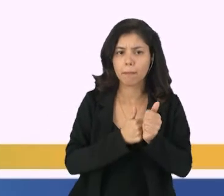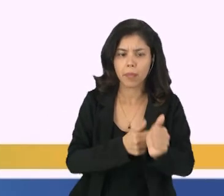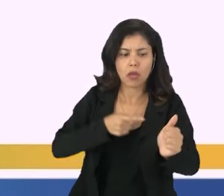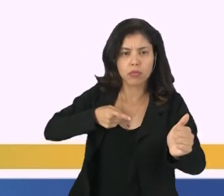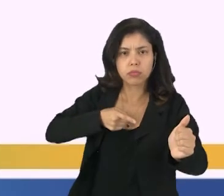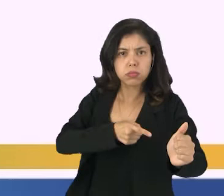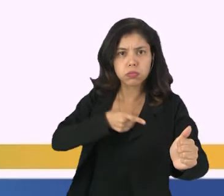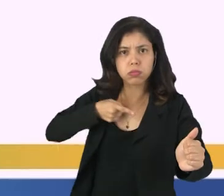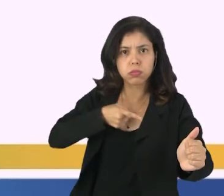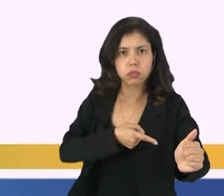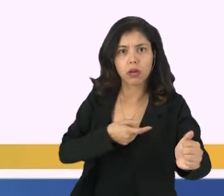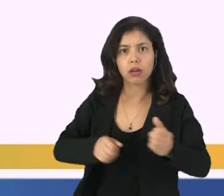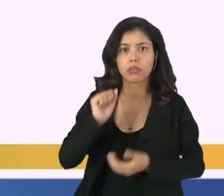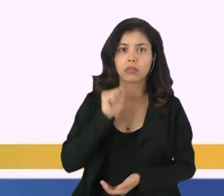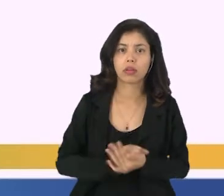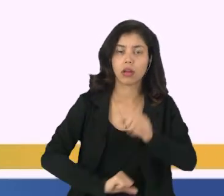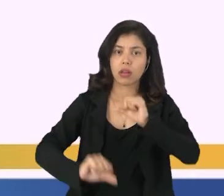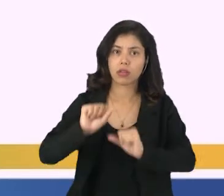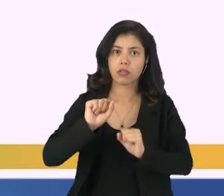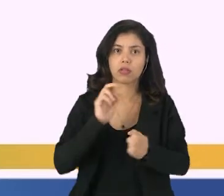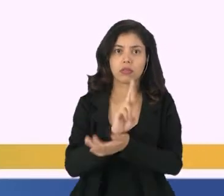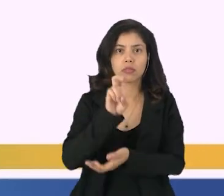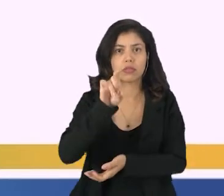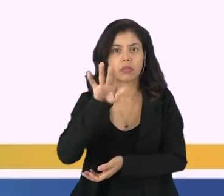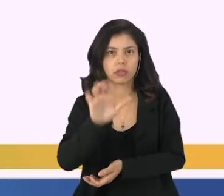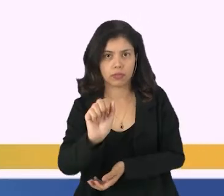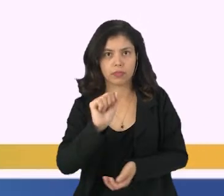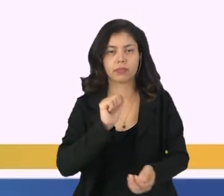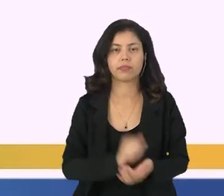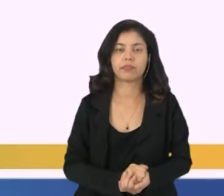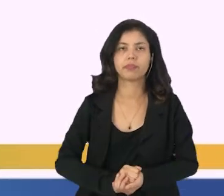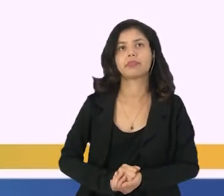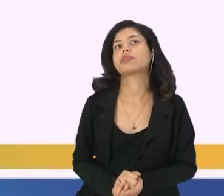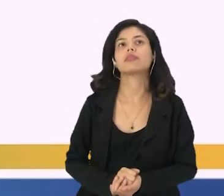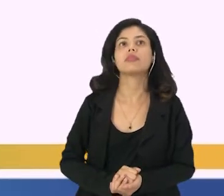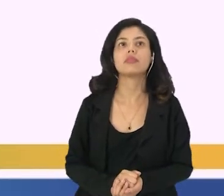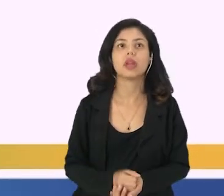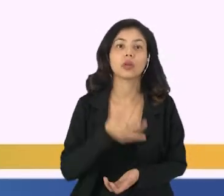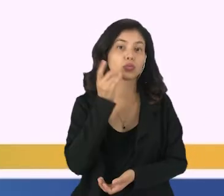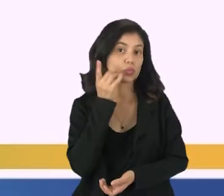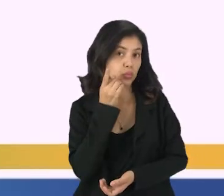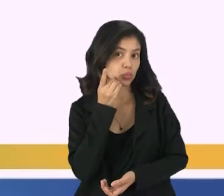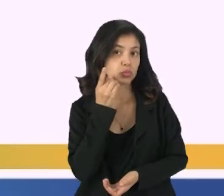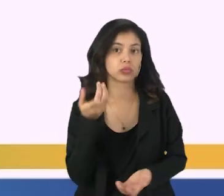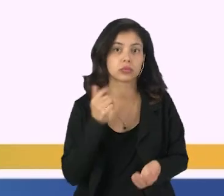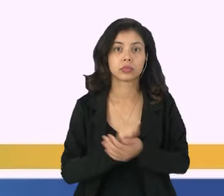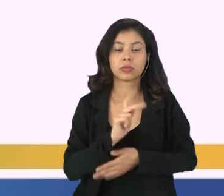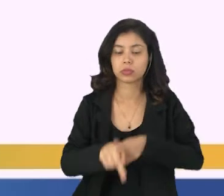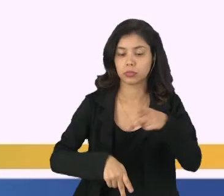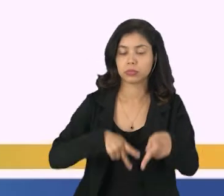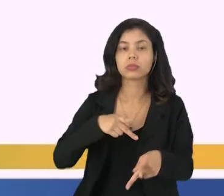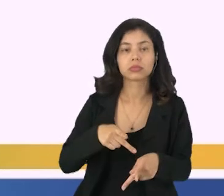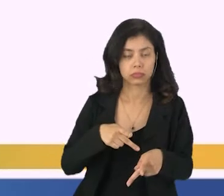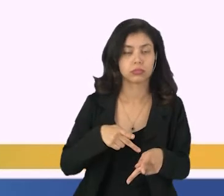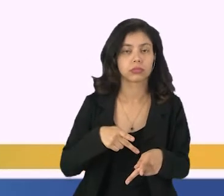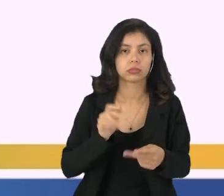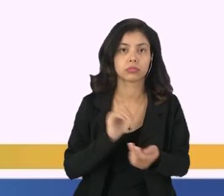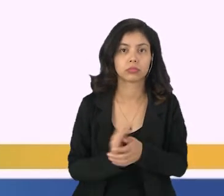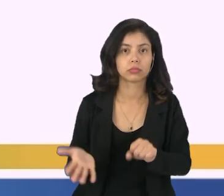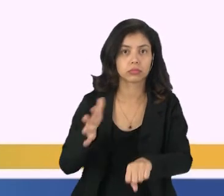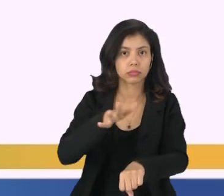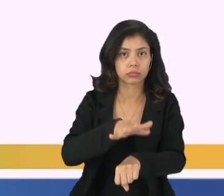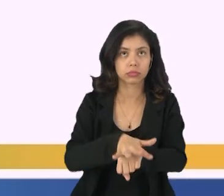perseguir os contrários, né? Os rebeldes, os hereges, tá? No cotidiano, então, dessa população, né, colonial,